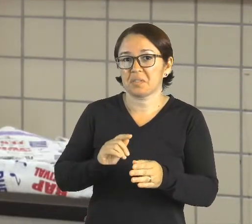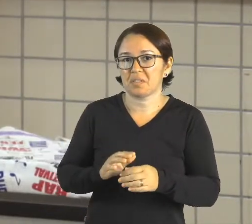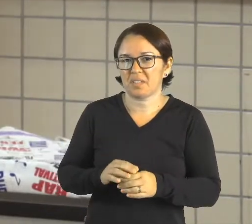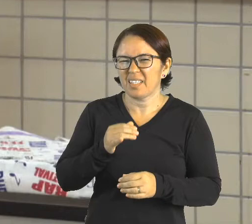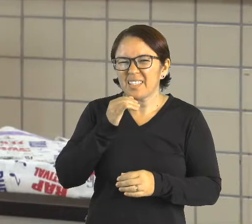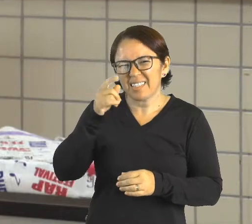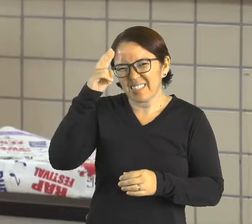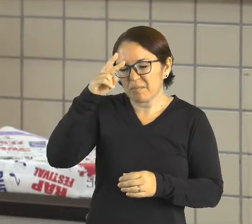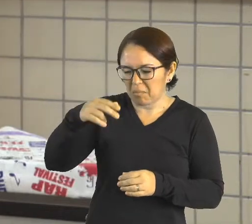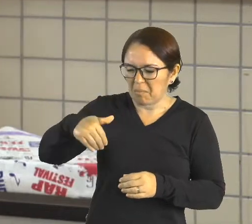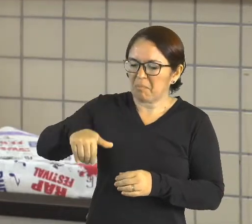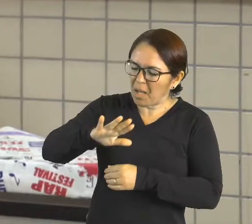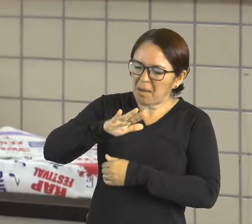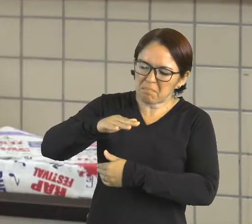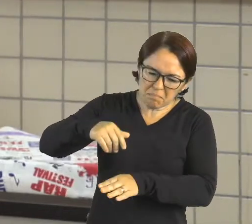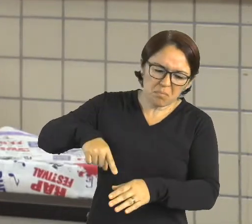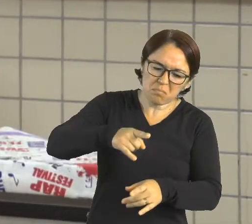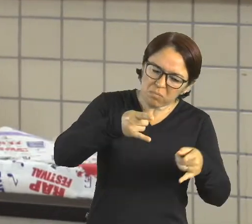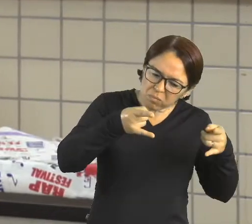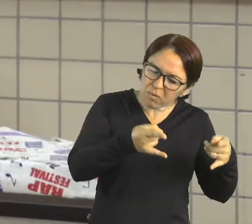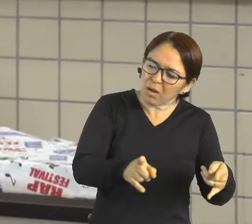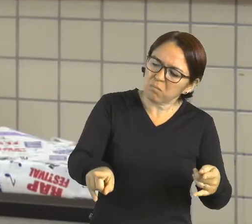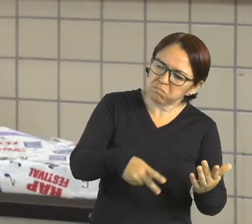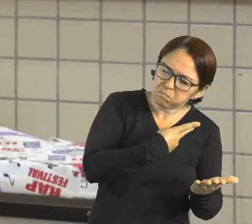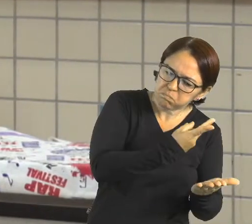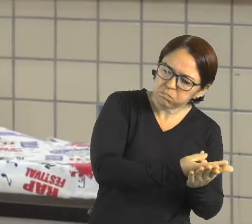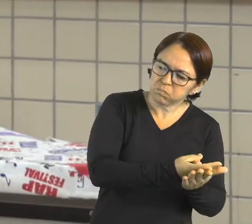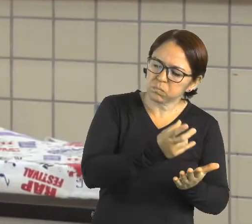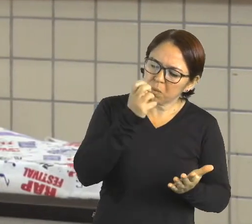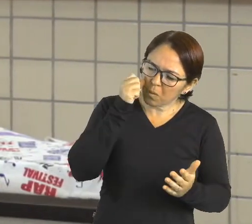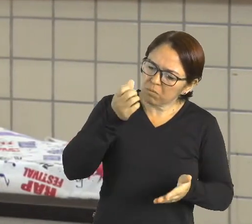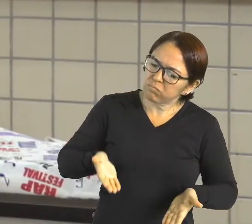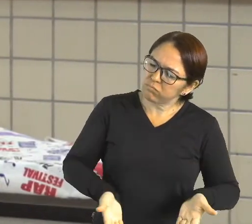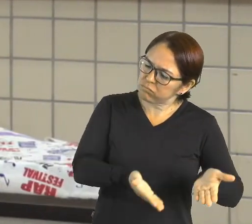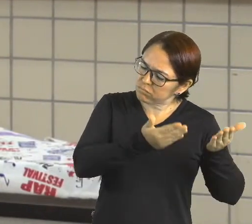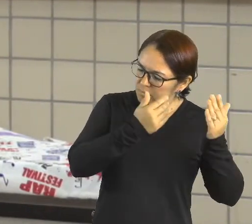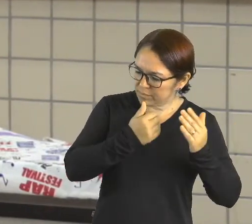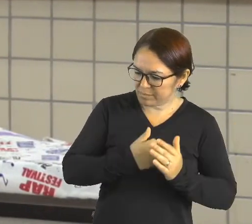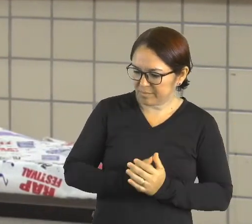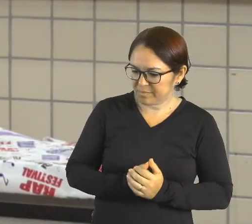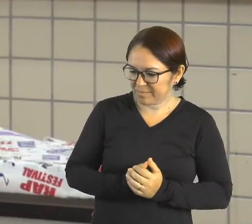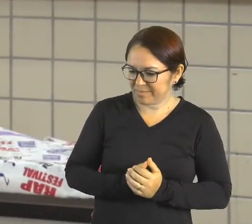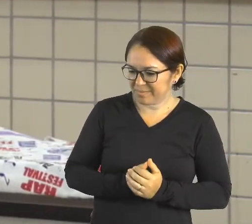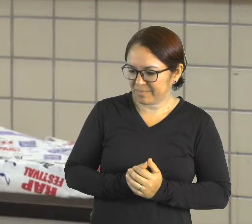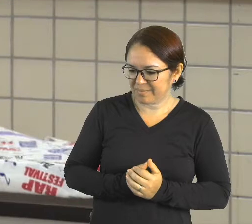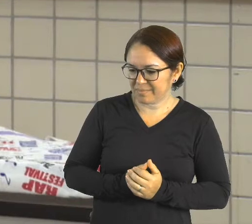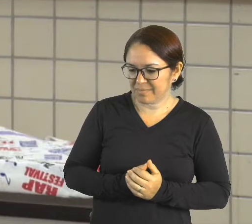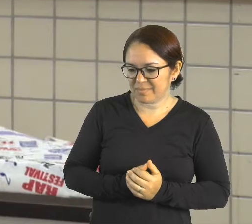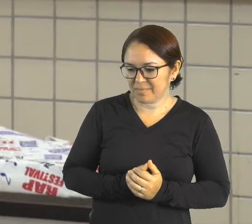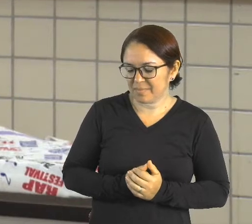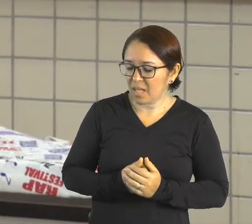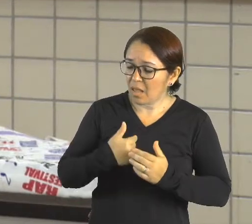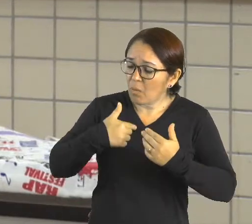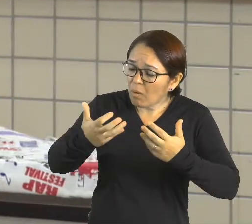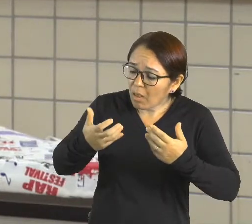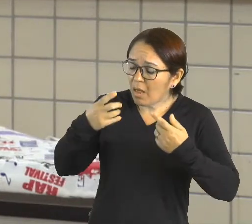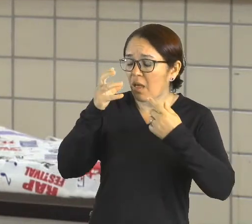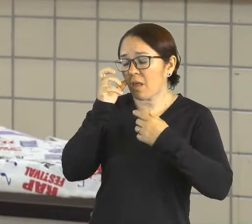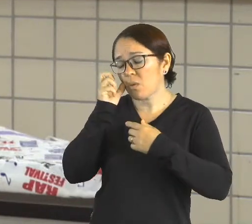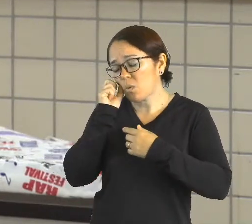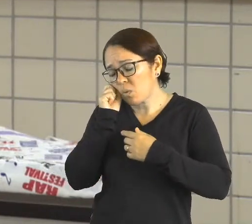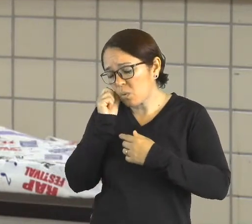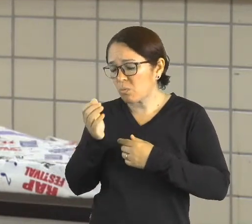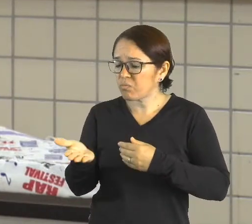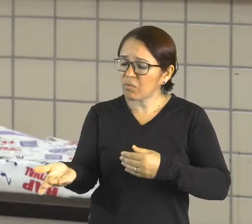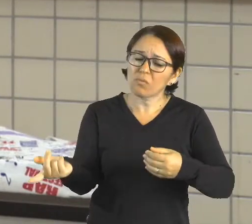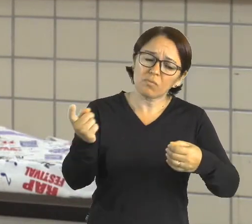deitar. Macaquinho, sai daí, você tem a sua cama para se deitar. Papai quer dormir